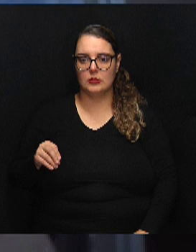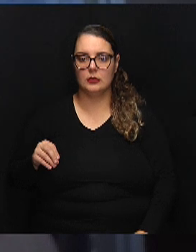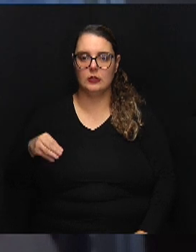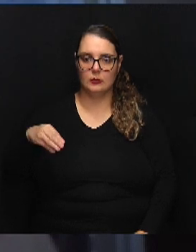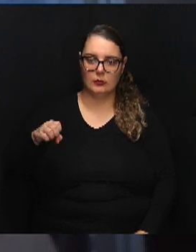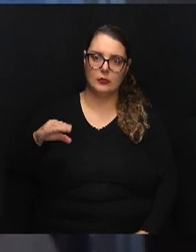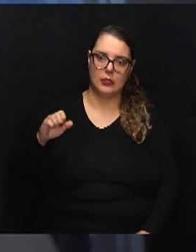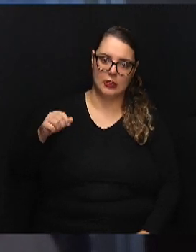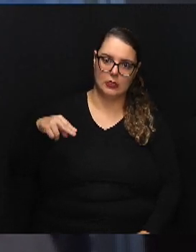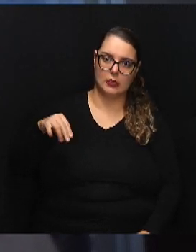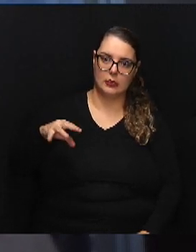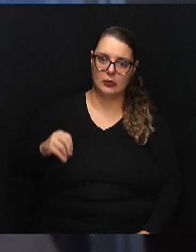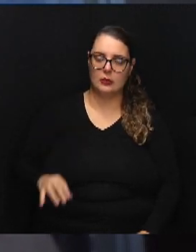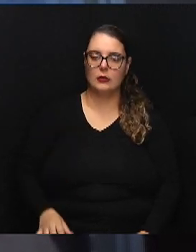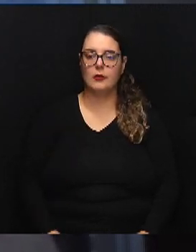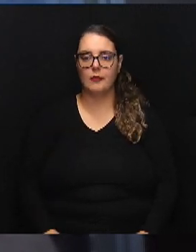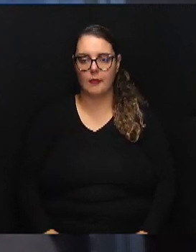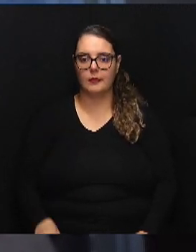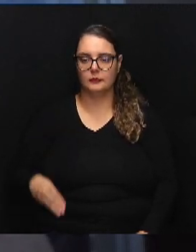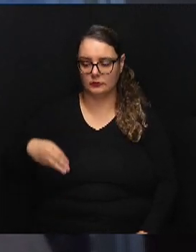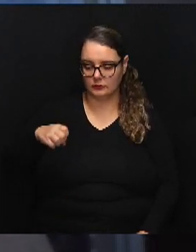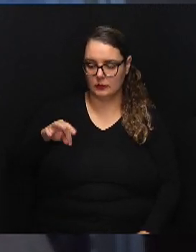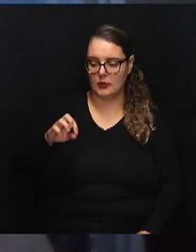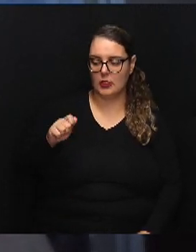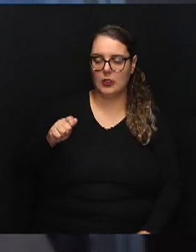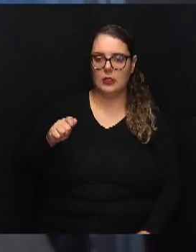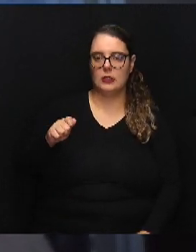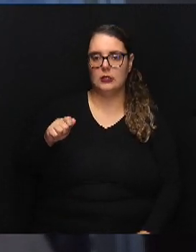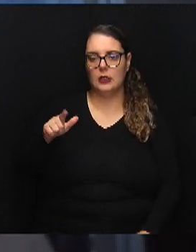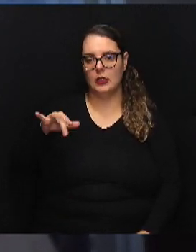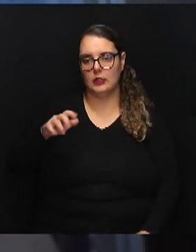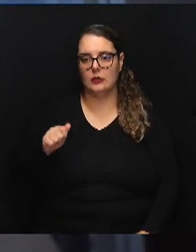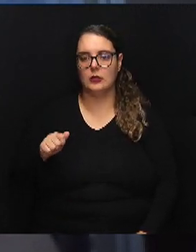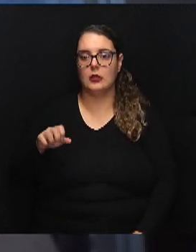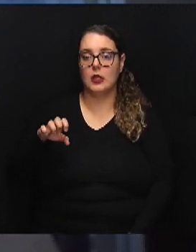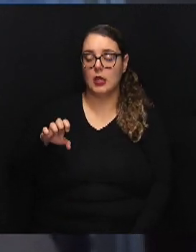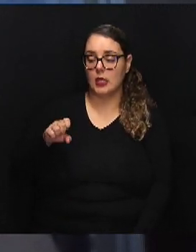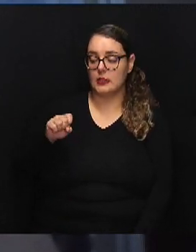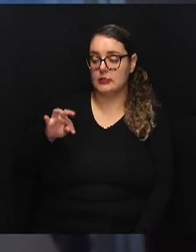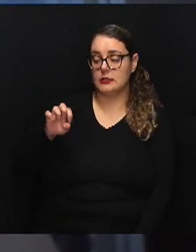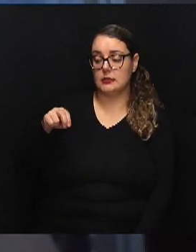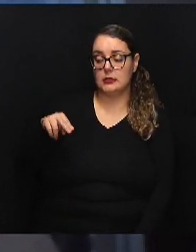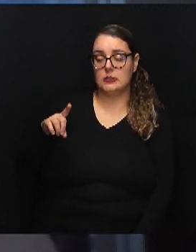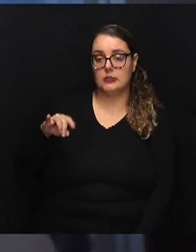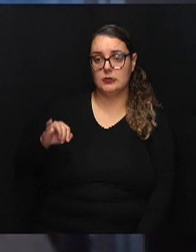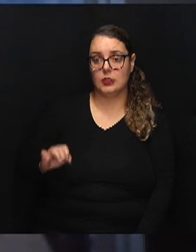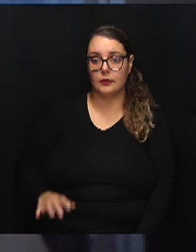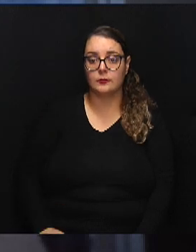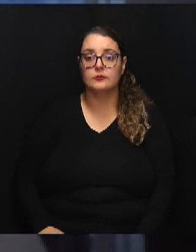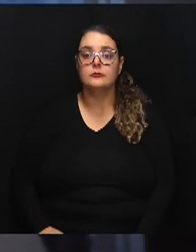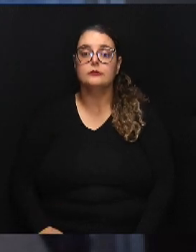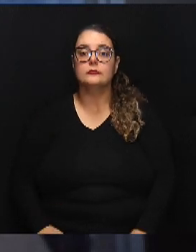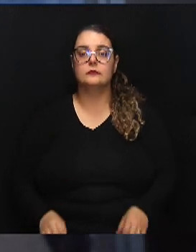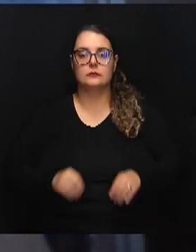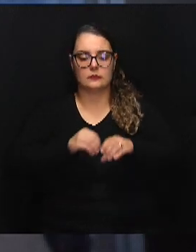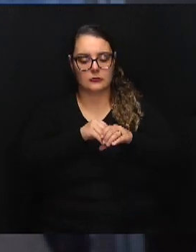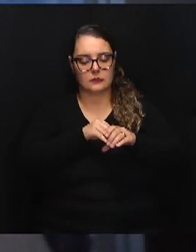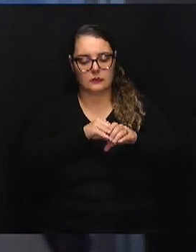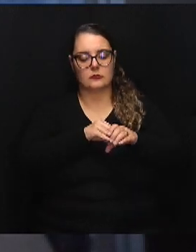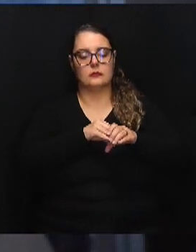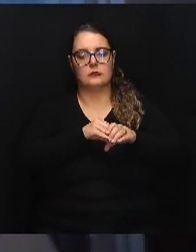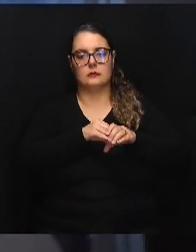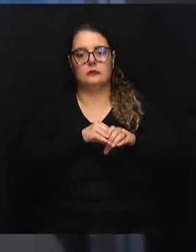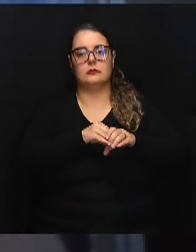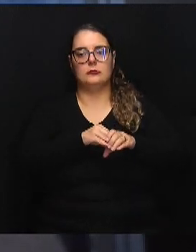mecânico, né, metálico, que é o stent, a gente chama isso de stent, para que essa artéria se mantenha aberta,